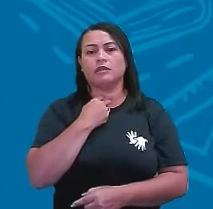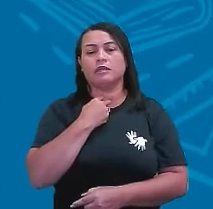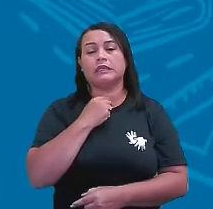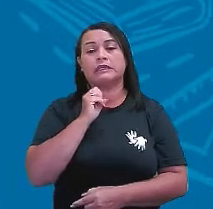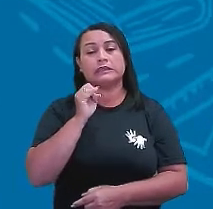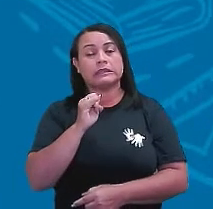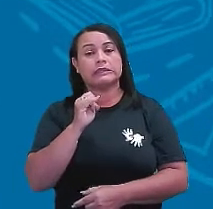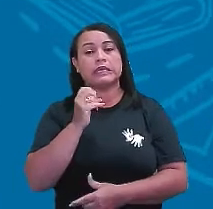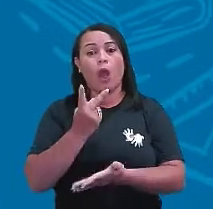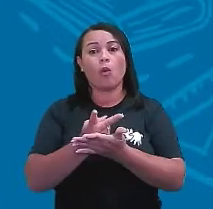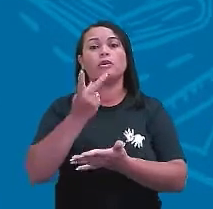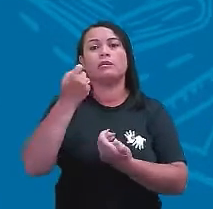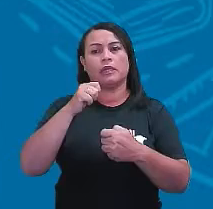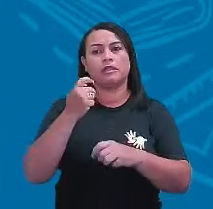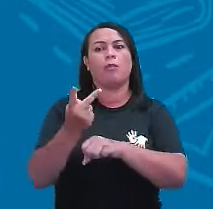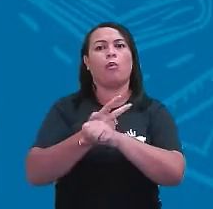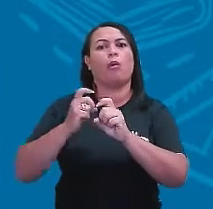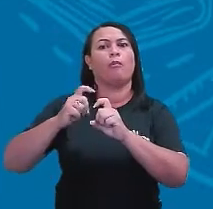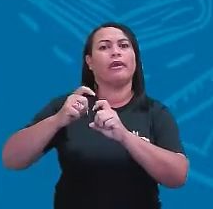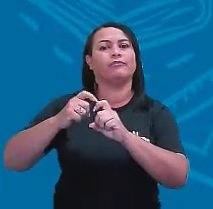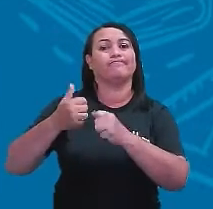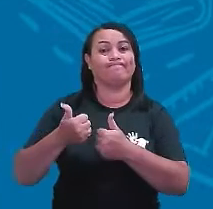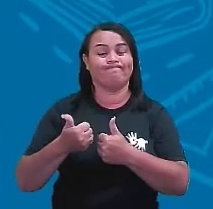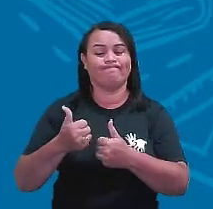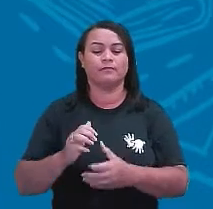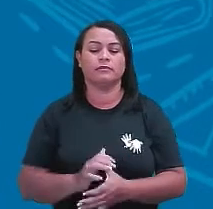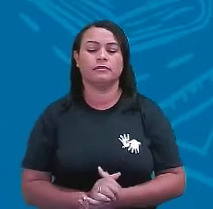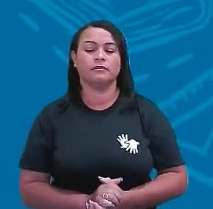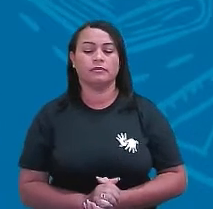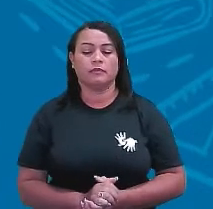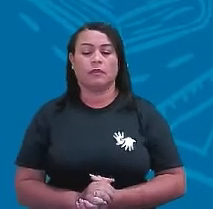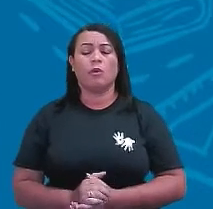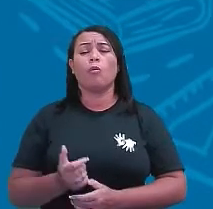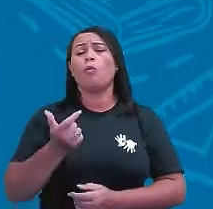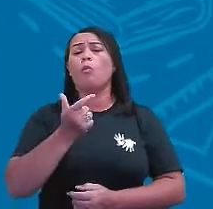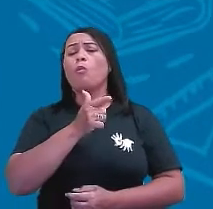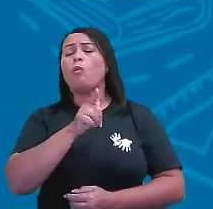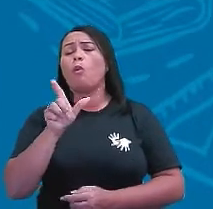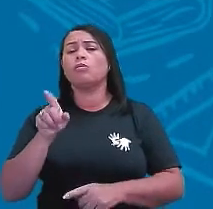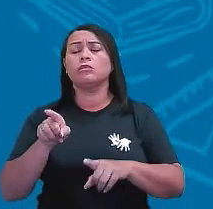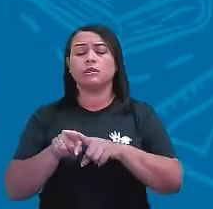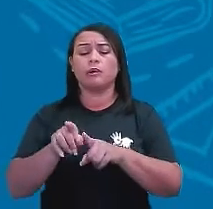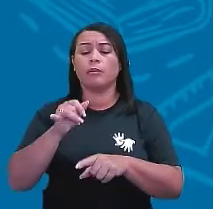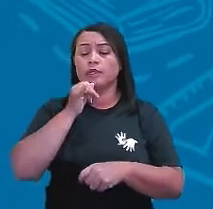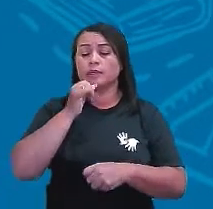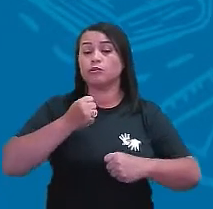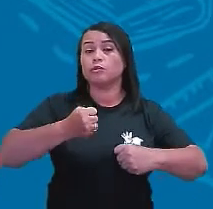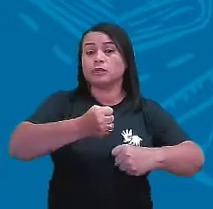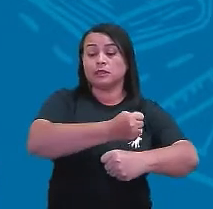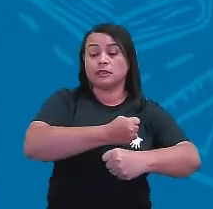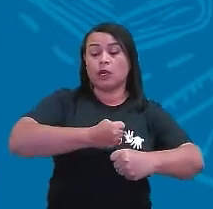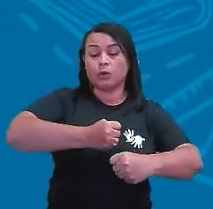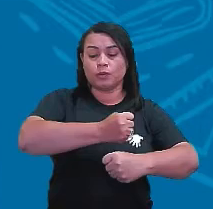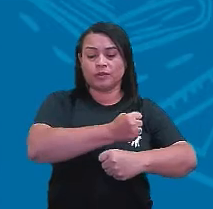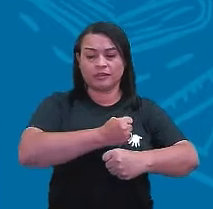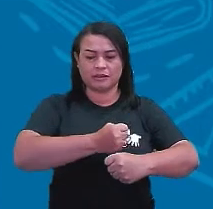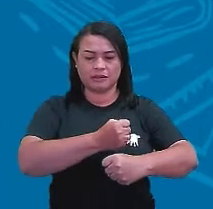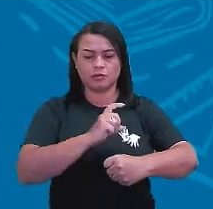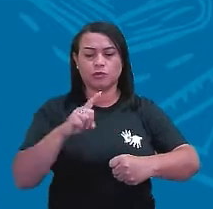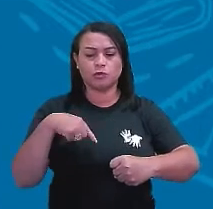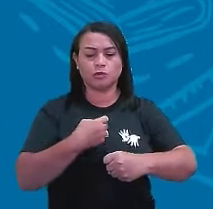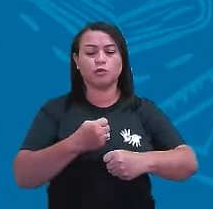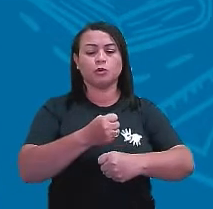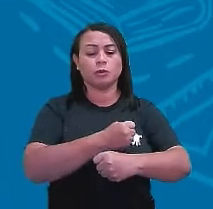acontecer, a gente precisa procurar um médico, tá bom? Outra situação é na cozinha. Quando a gente vai